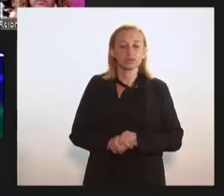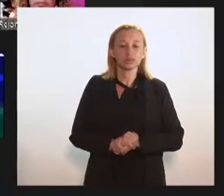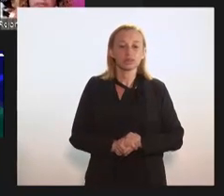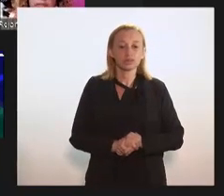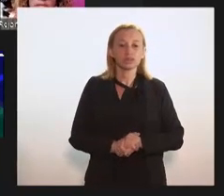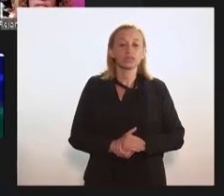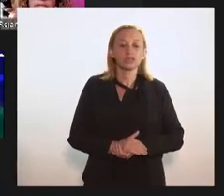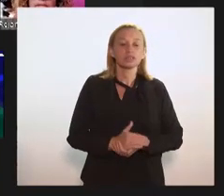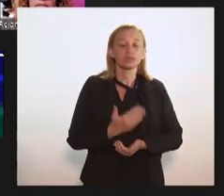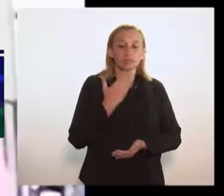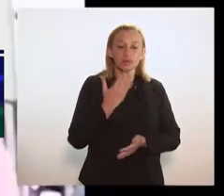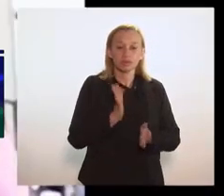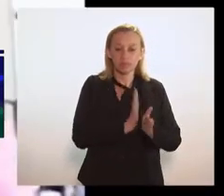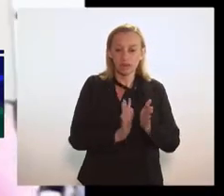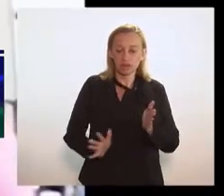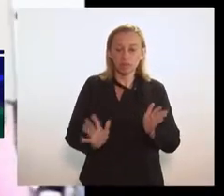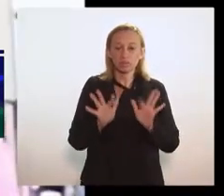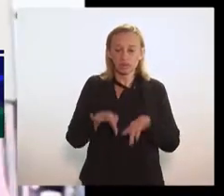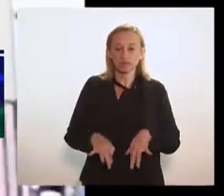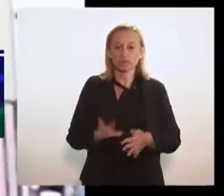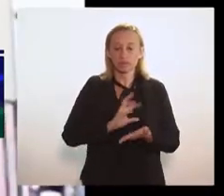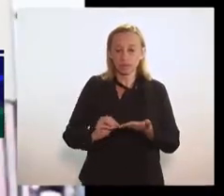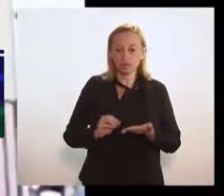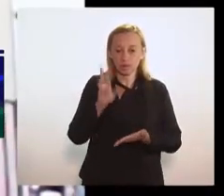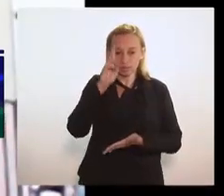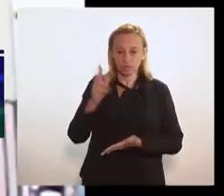O meu apelo à ordem pode ser o final da pauta, presidente.